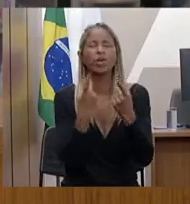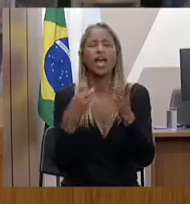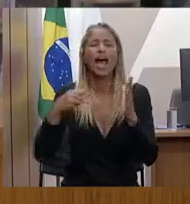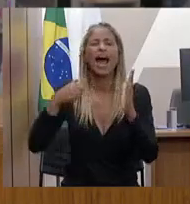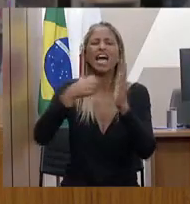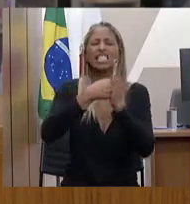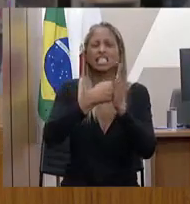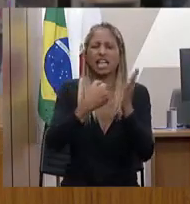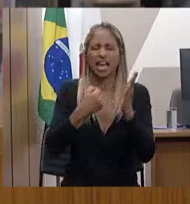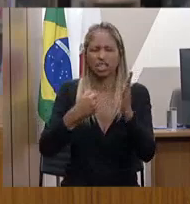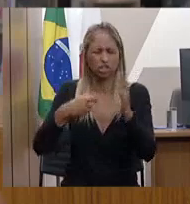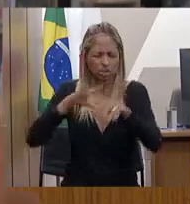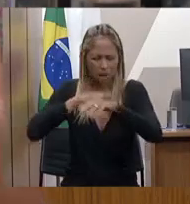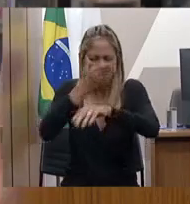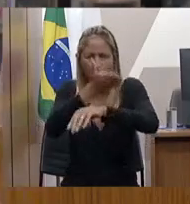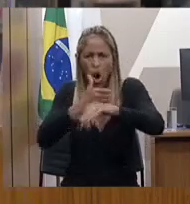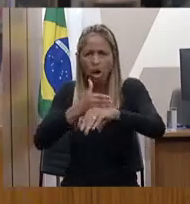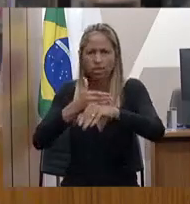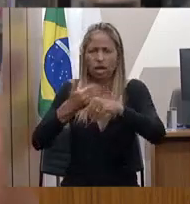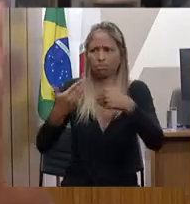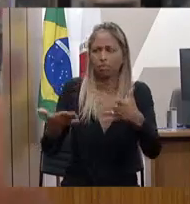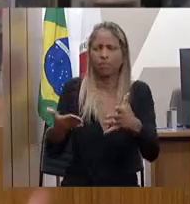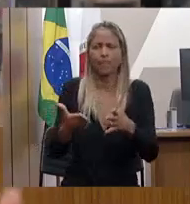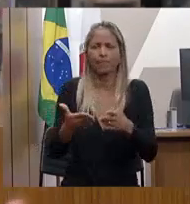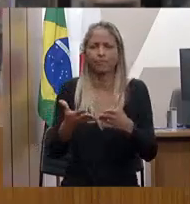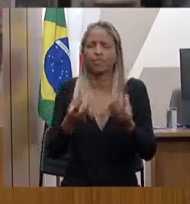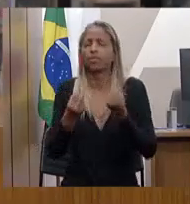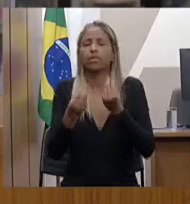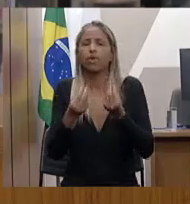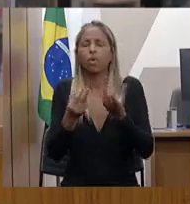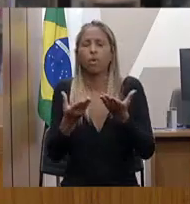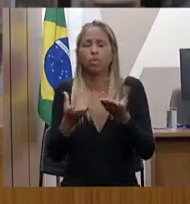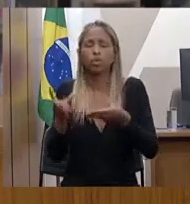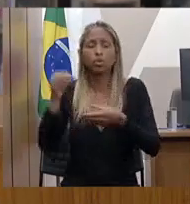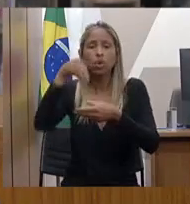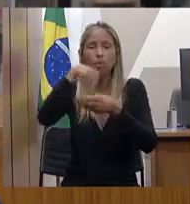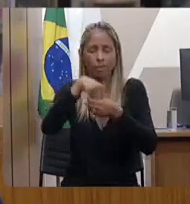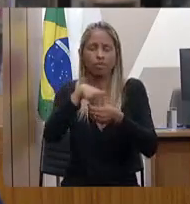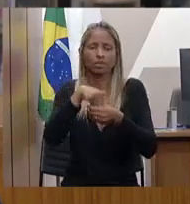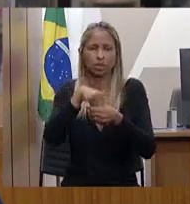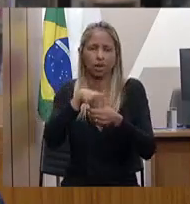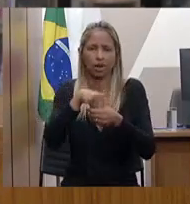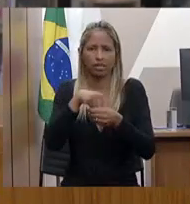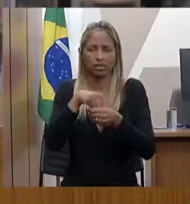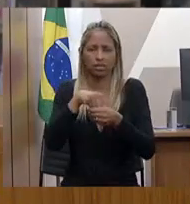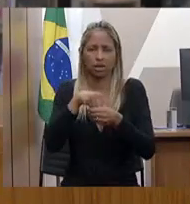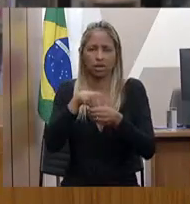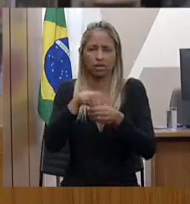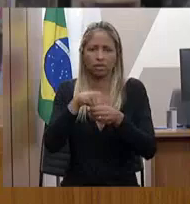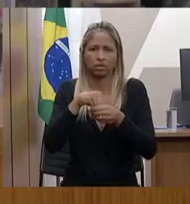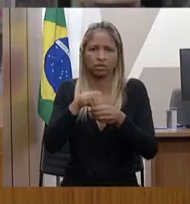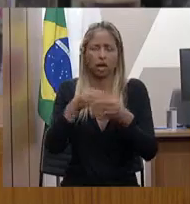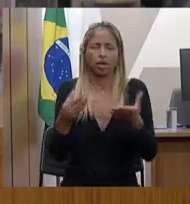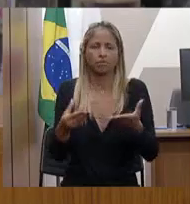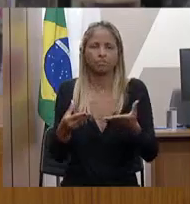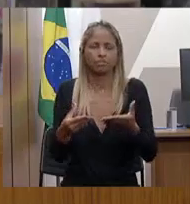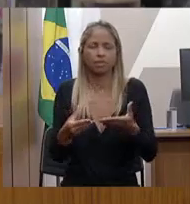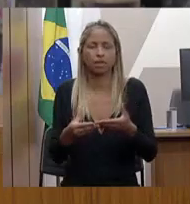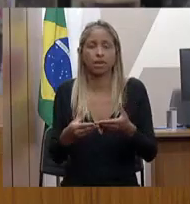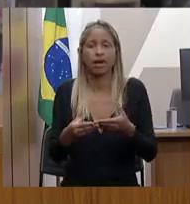ampliado do trabalho que começa a discutir como implementar a convenção a convenção da oitê né